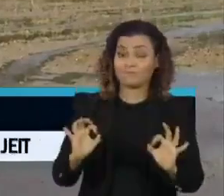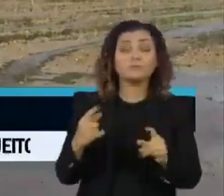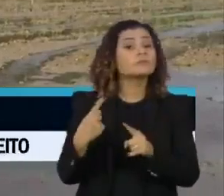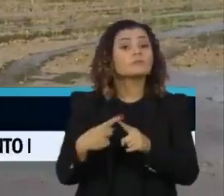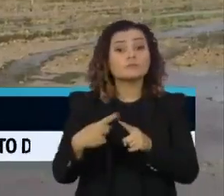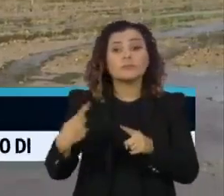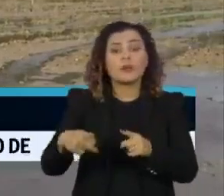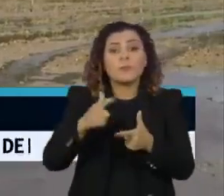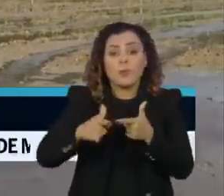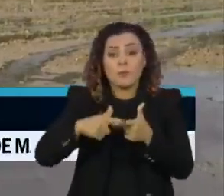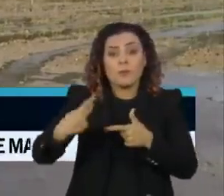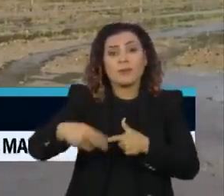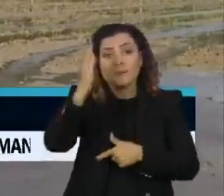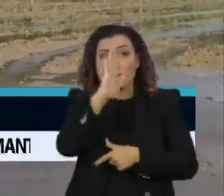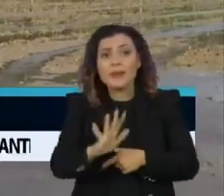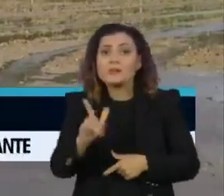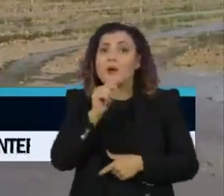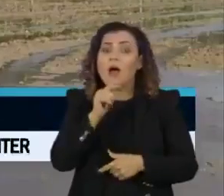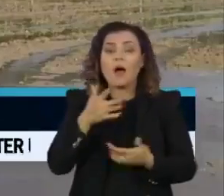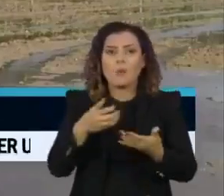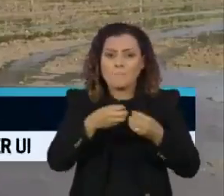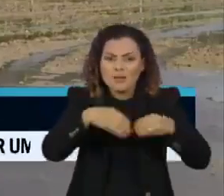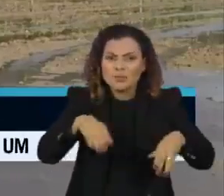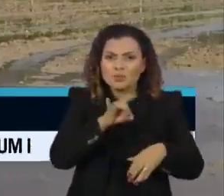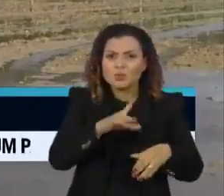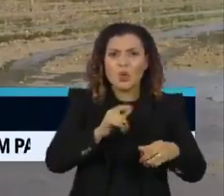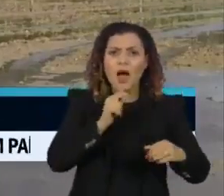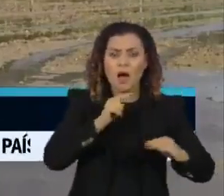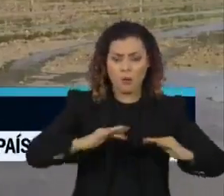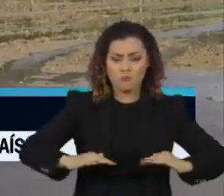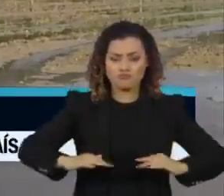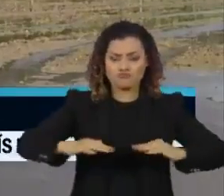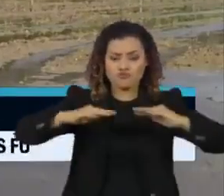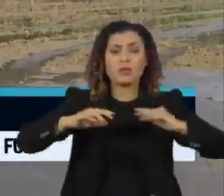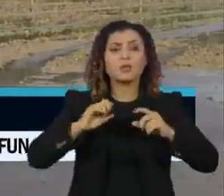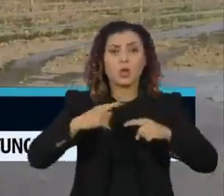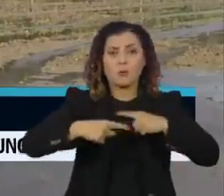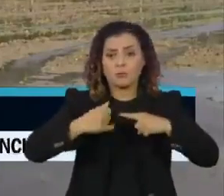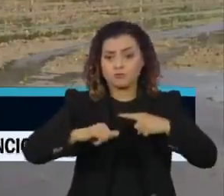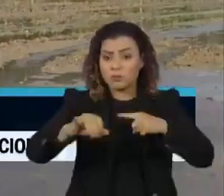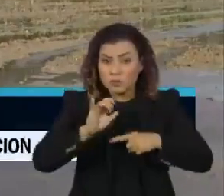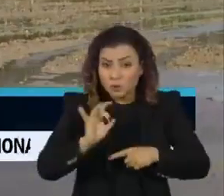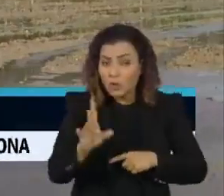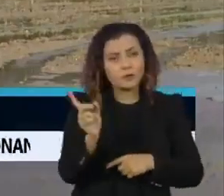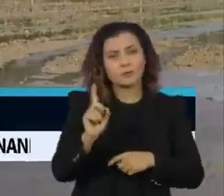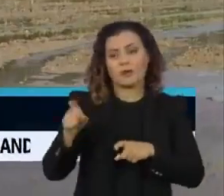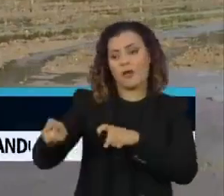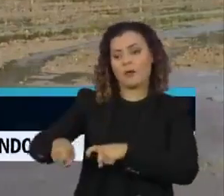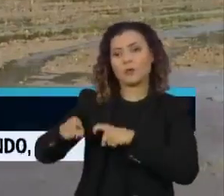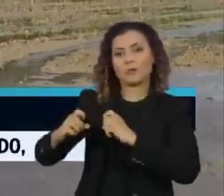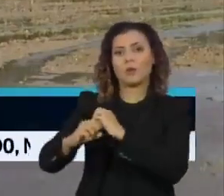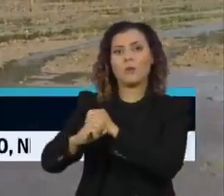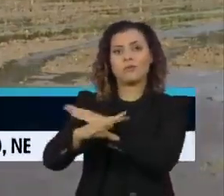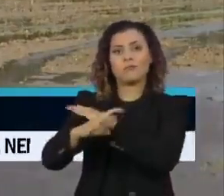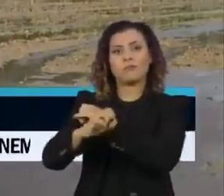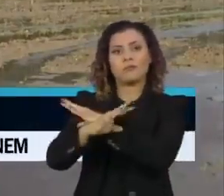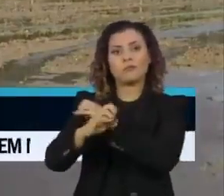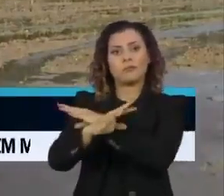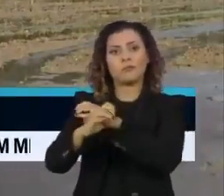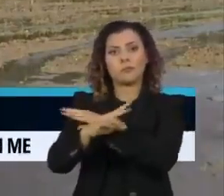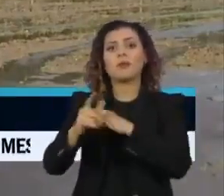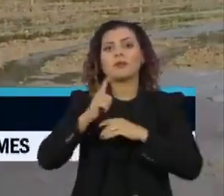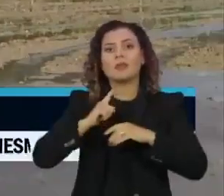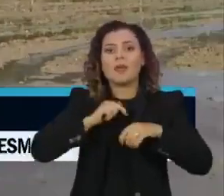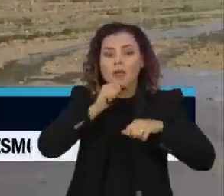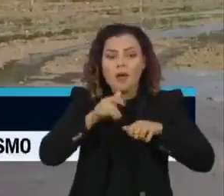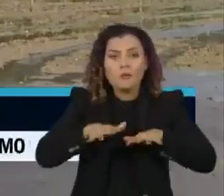porque a crise hídrica aqui no Brasil não afetou apenas os reservatórios e hidrelétricas. A agricultura irrigada, que é quando a água fica em